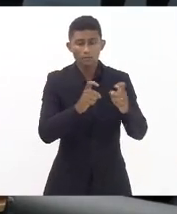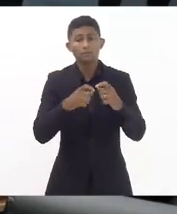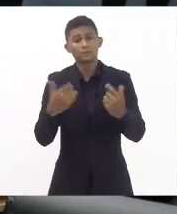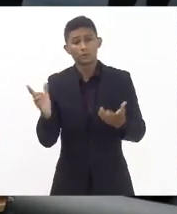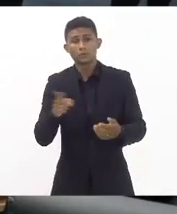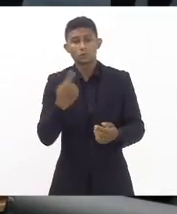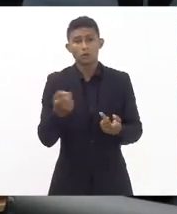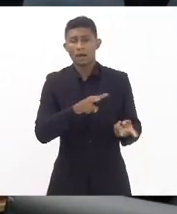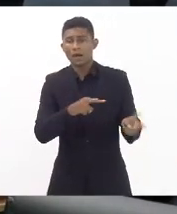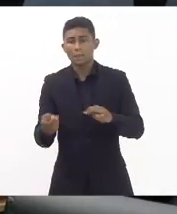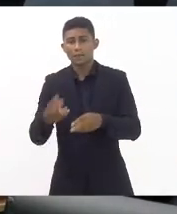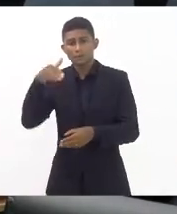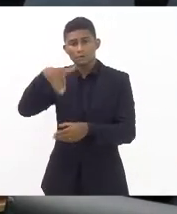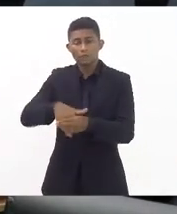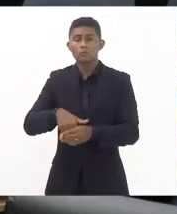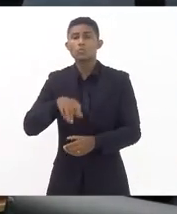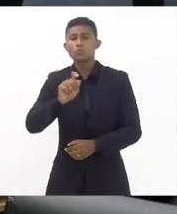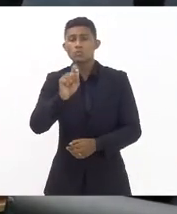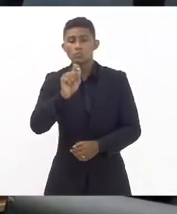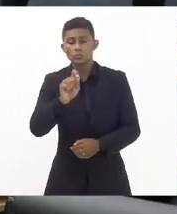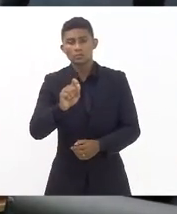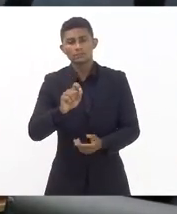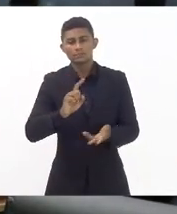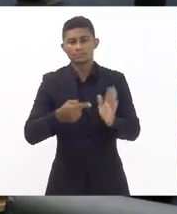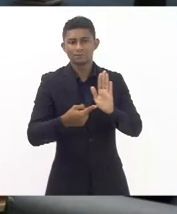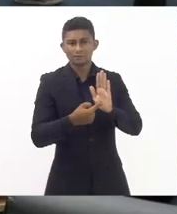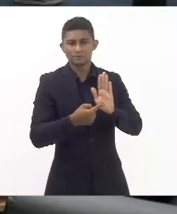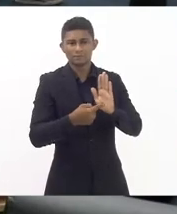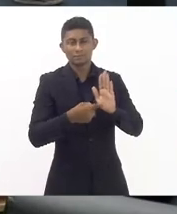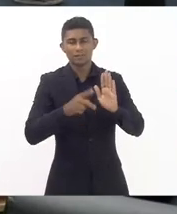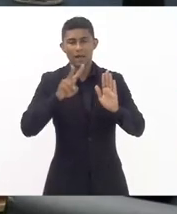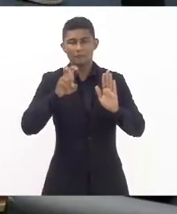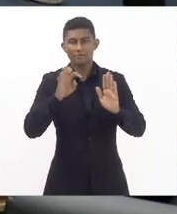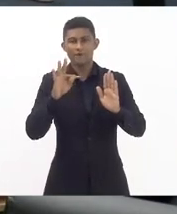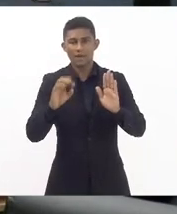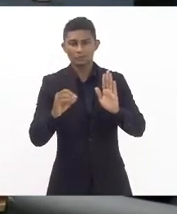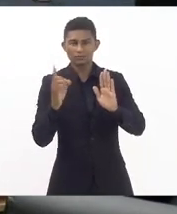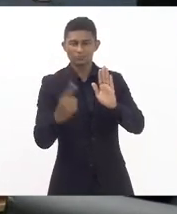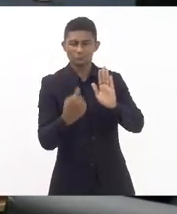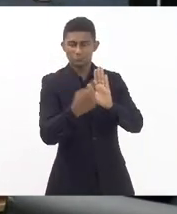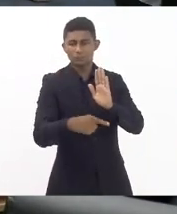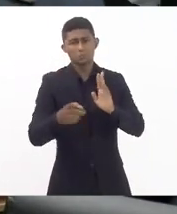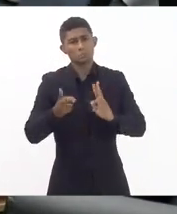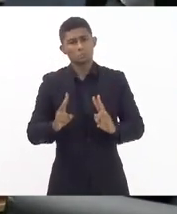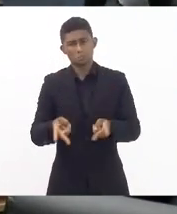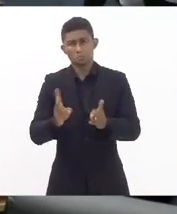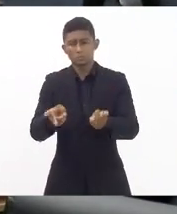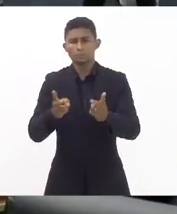senhor presidente, que se não